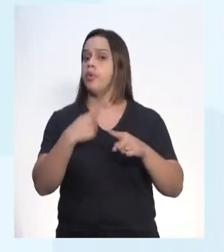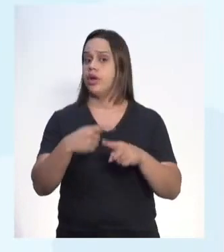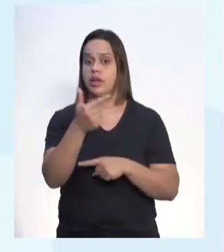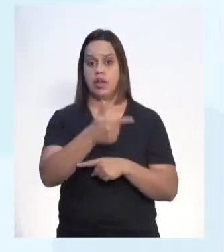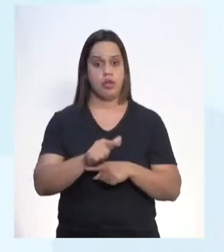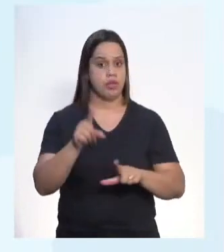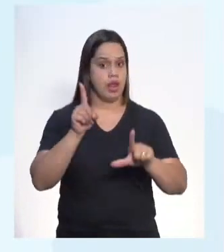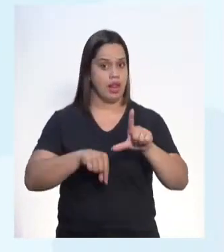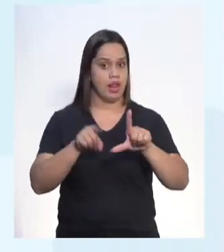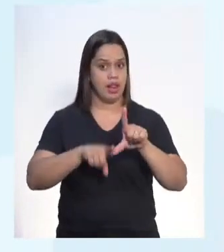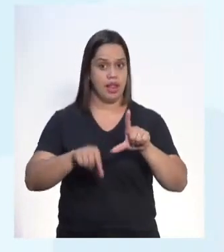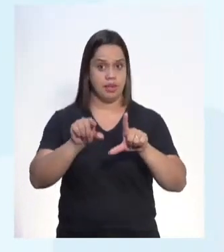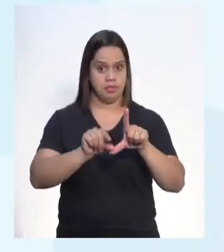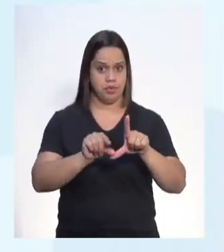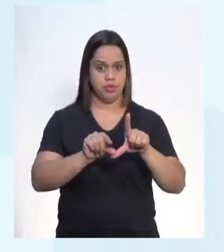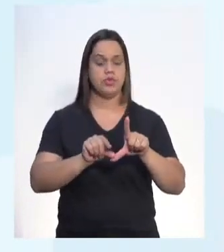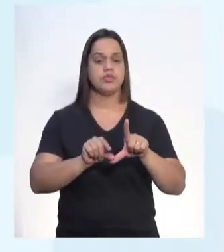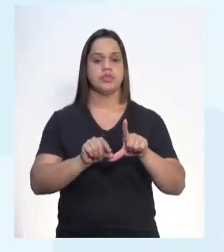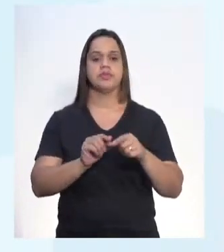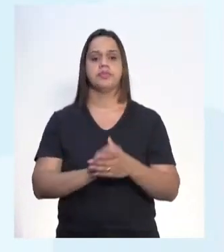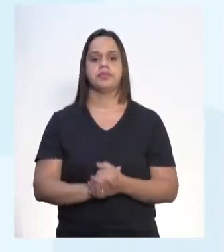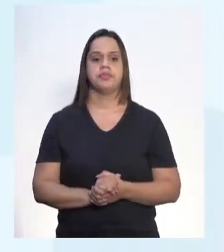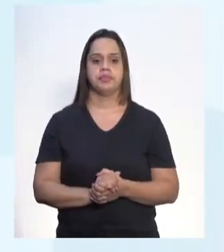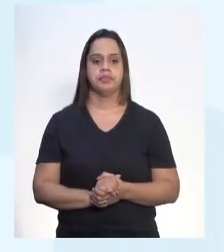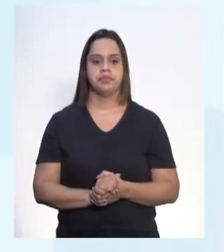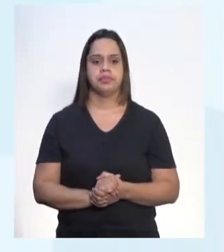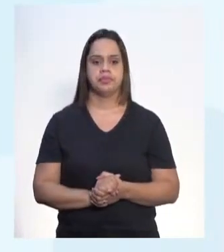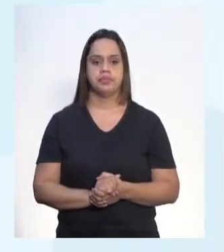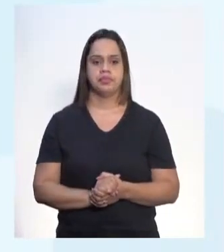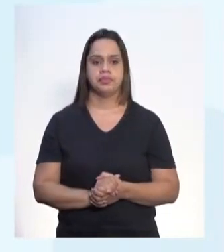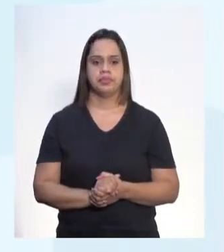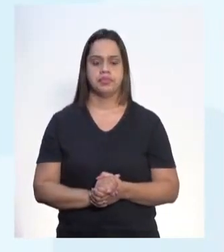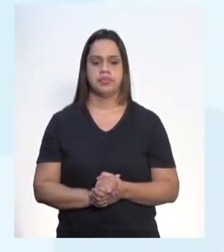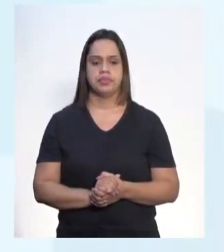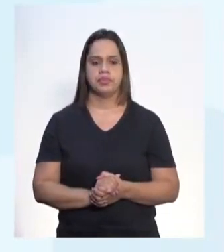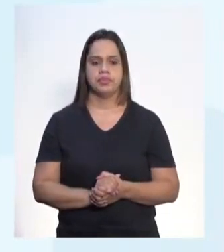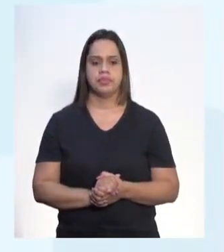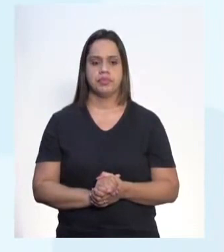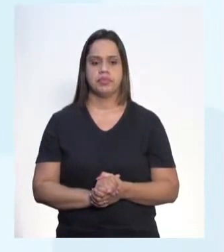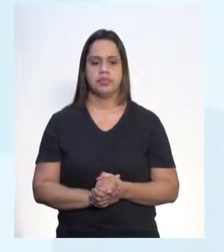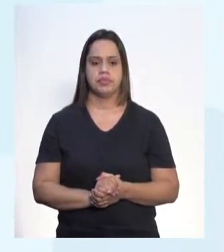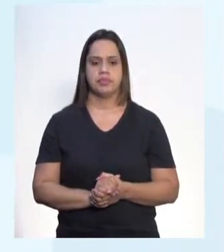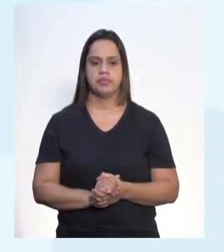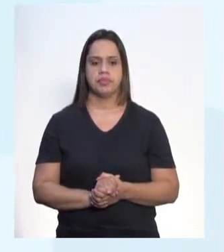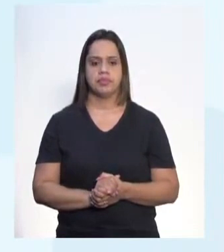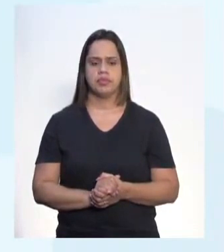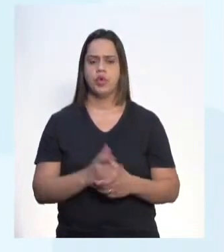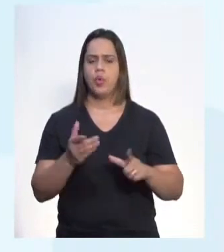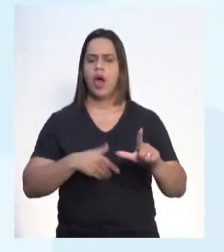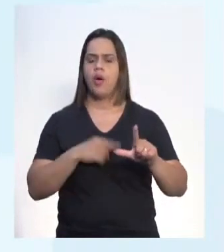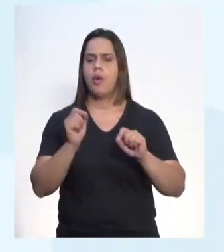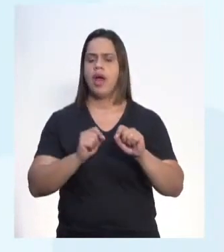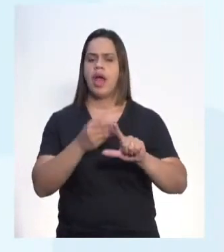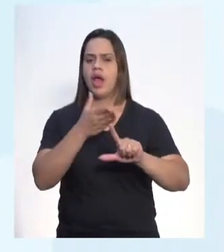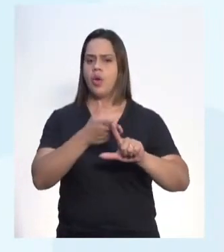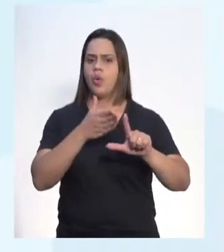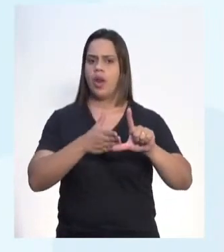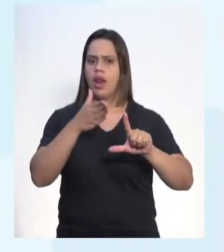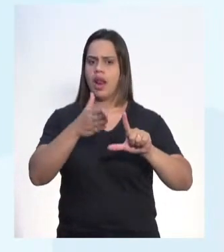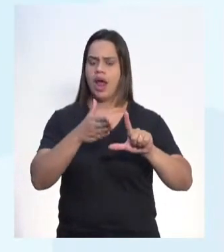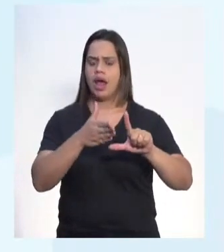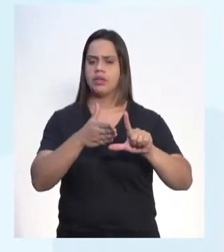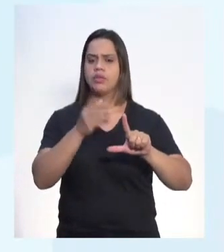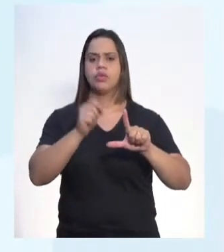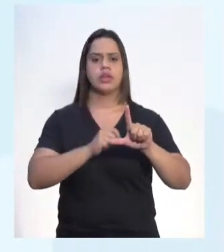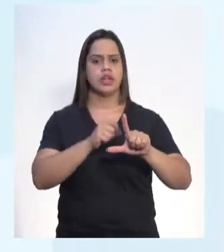temos letras minúsculas nesta figura. Letra C. Quais lados correspondem aos catetos